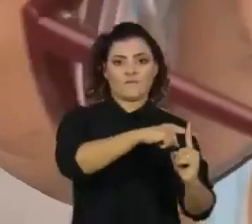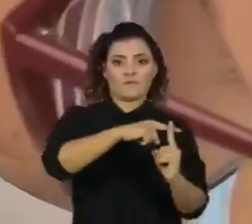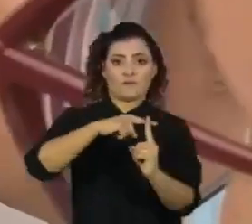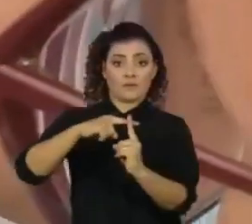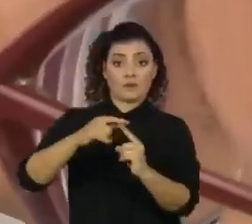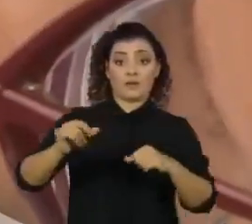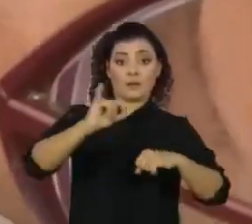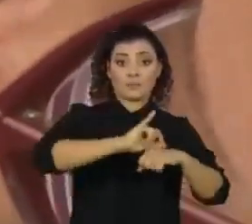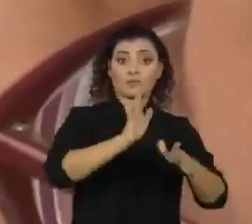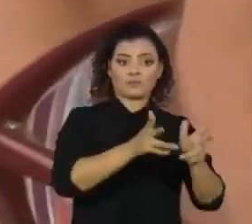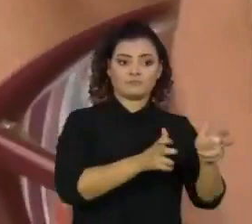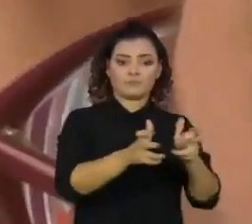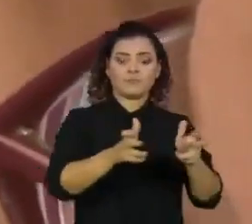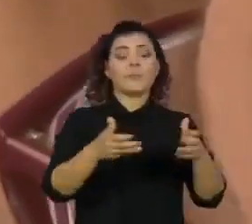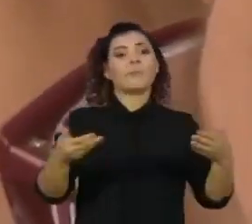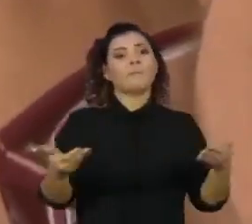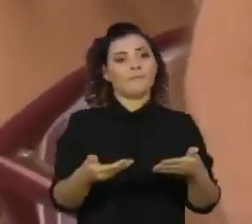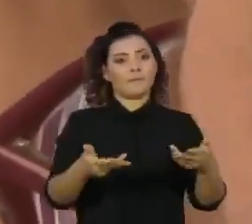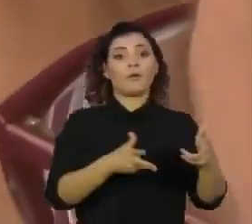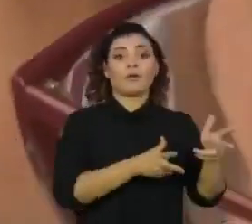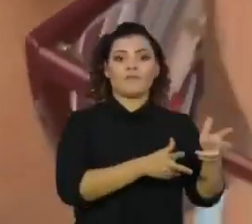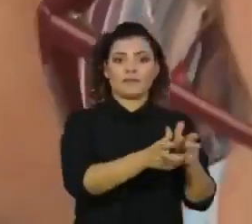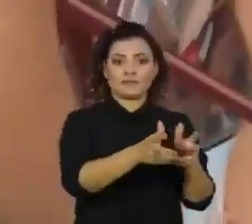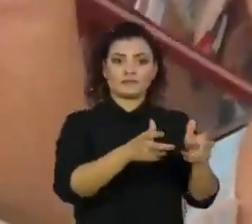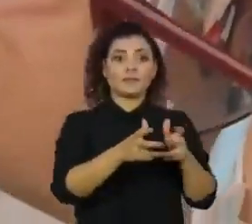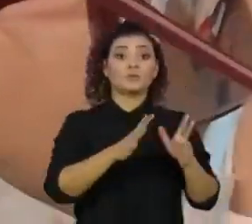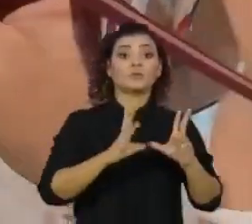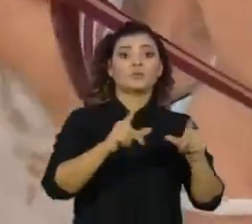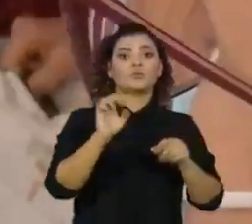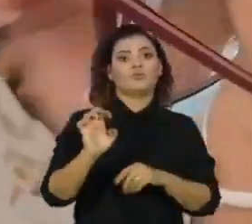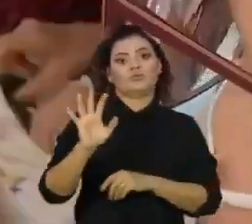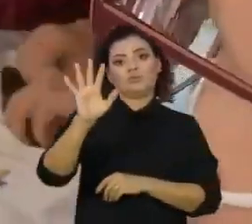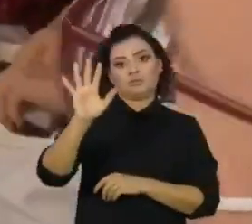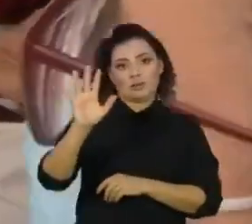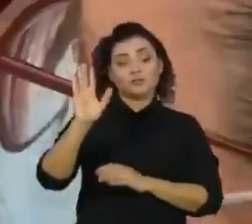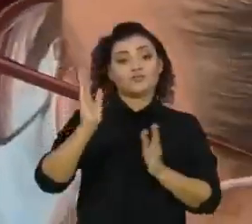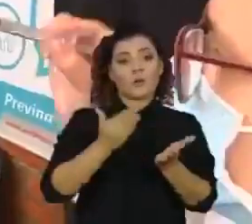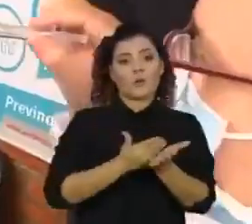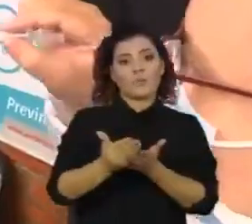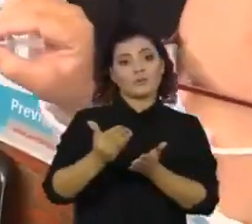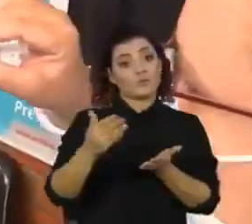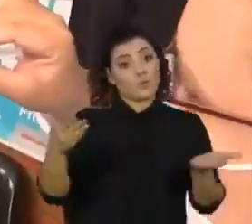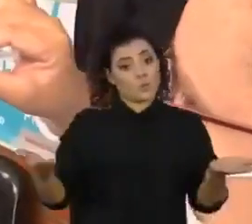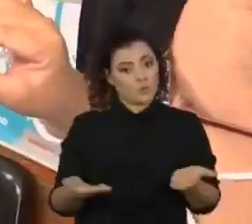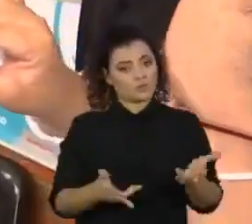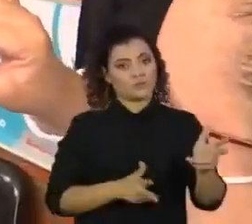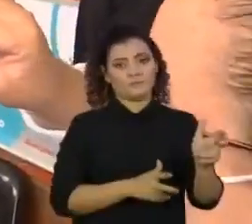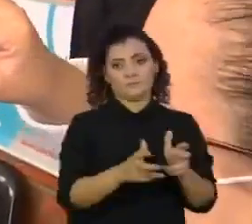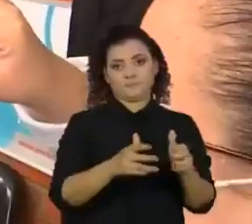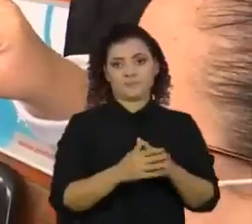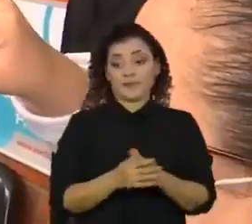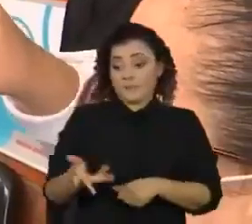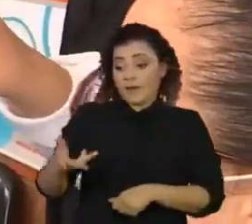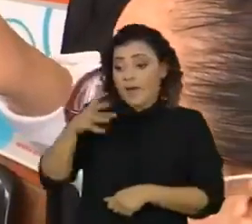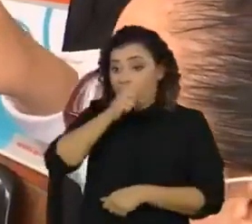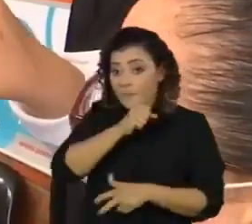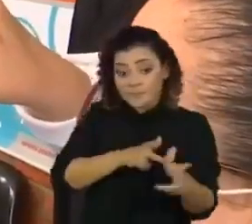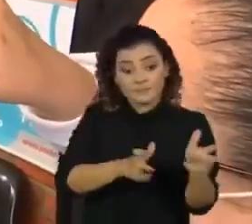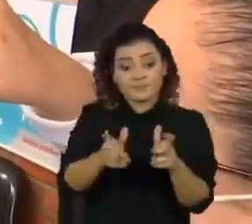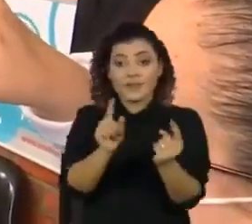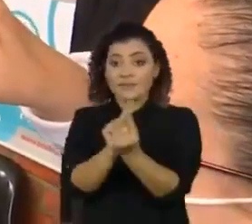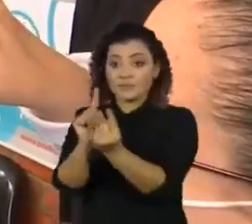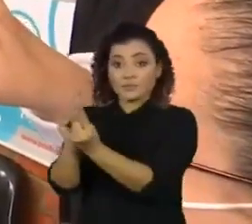eram assassinados na capital passaram a ser vacinados em todo o estado a partir de hoje para acelerar o atendimento